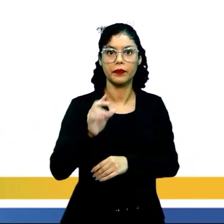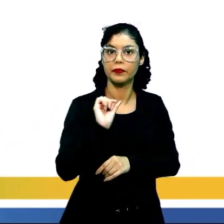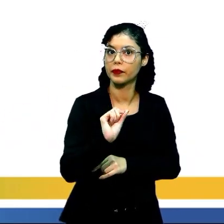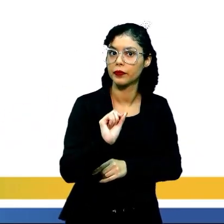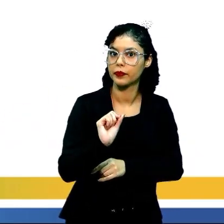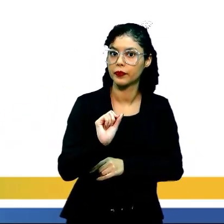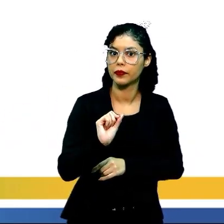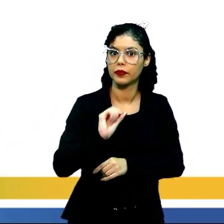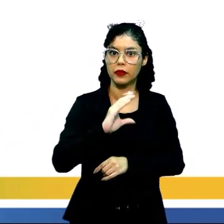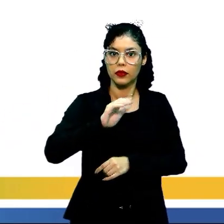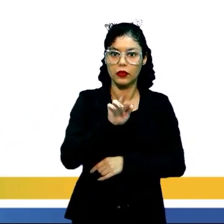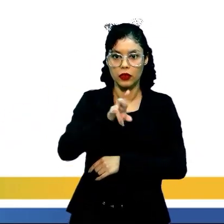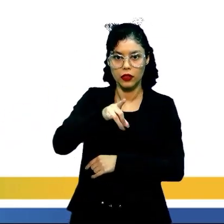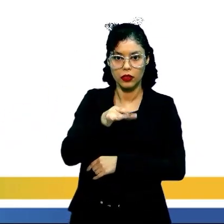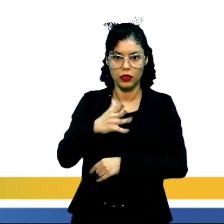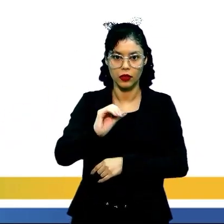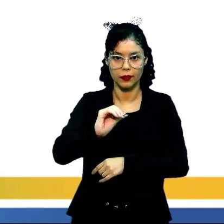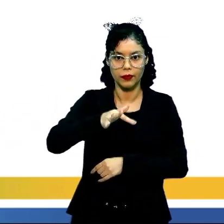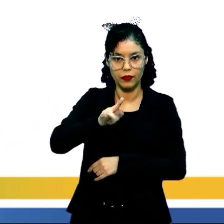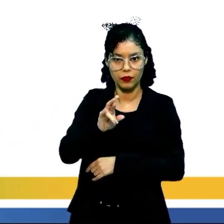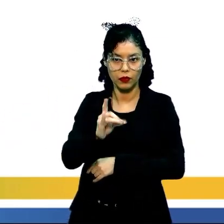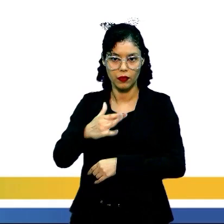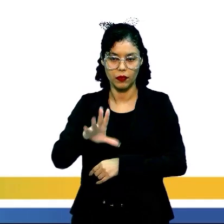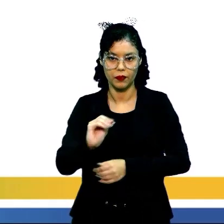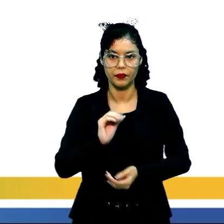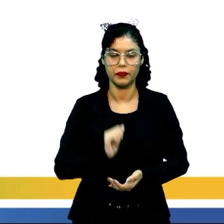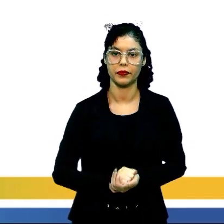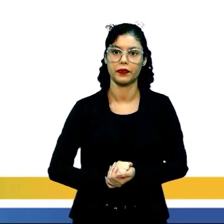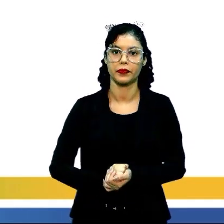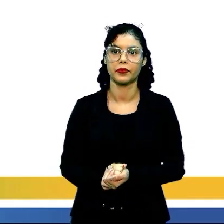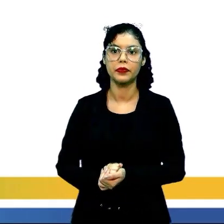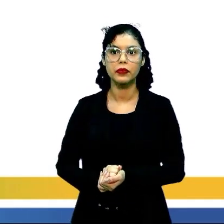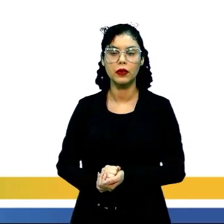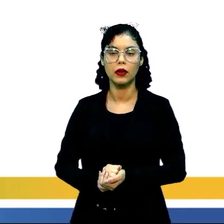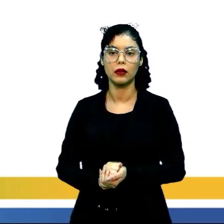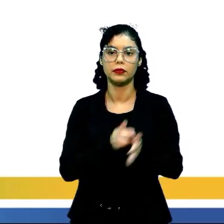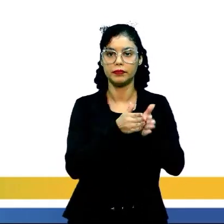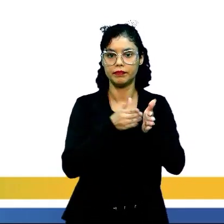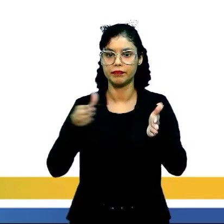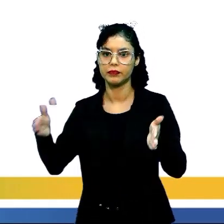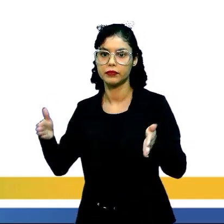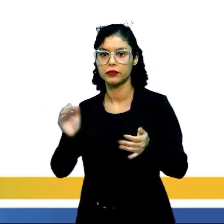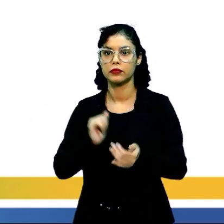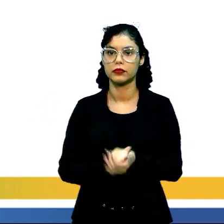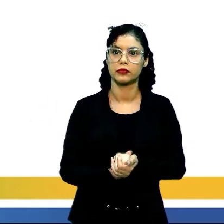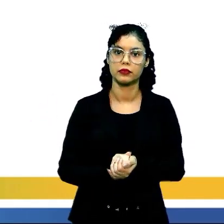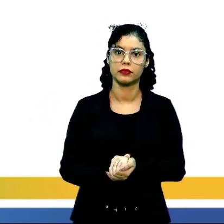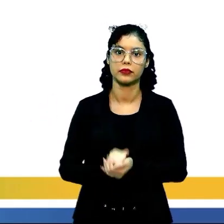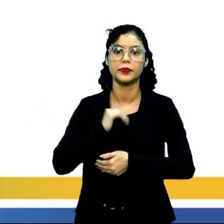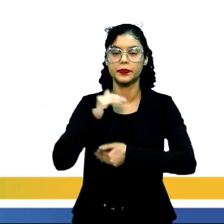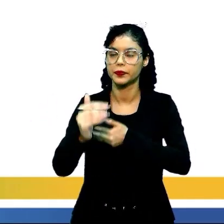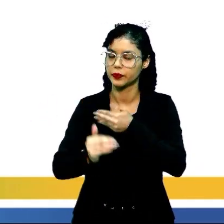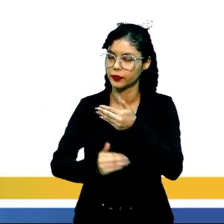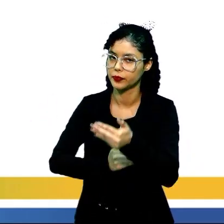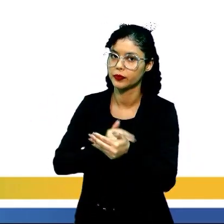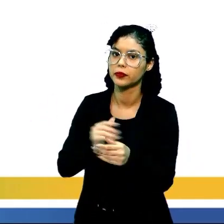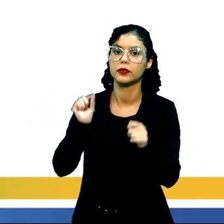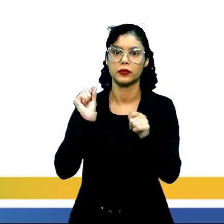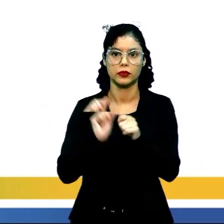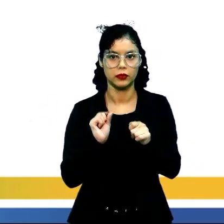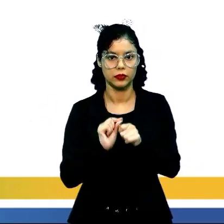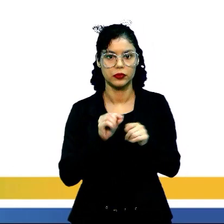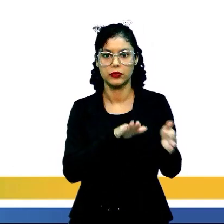a coagulação, a floculação, a decantação, a cloração e a fluoretação são processos que